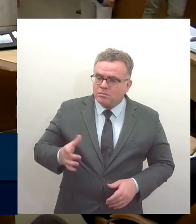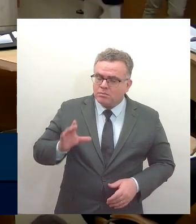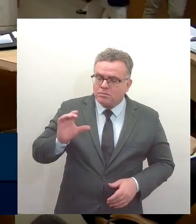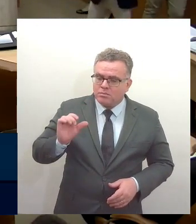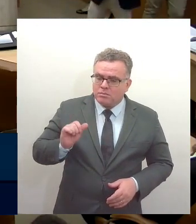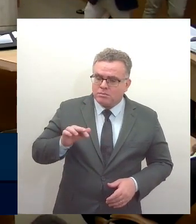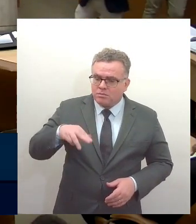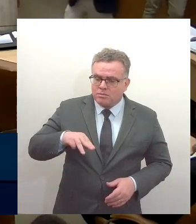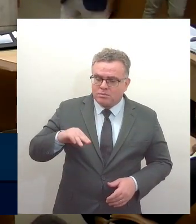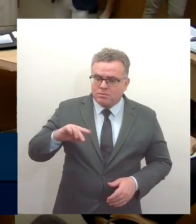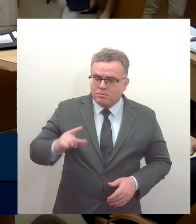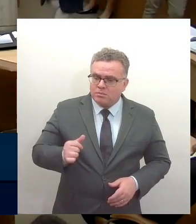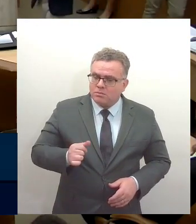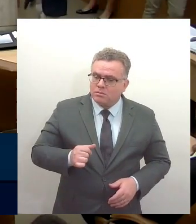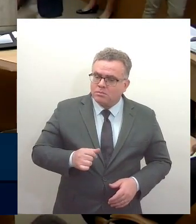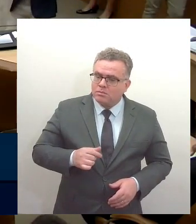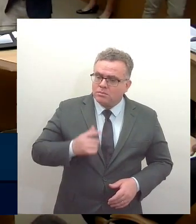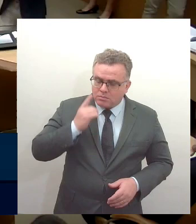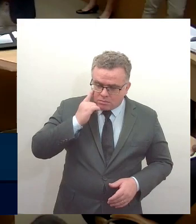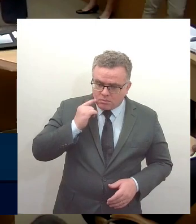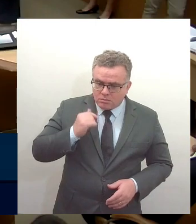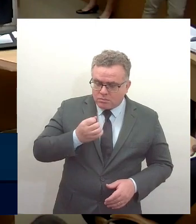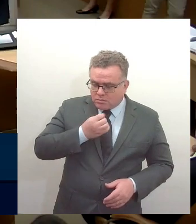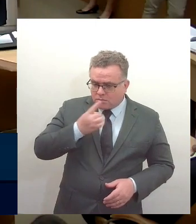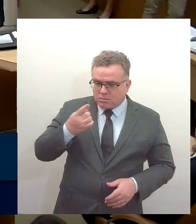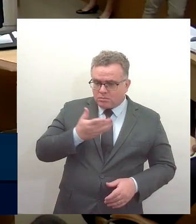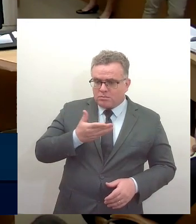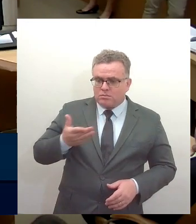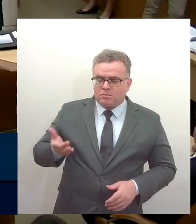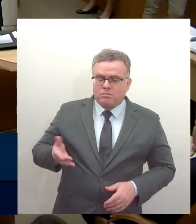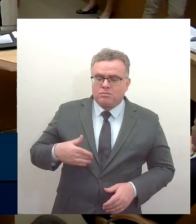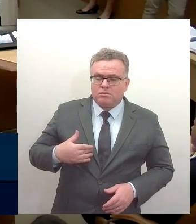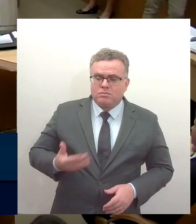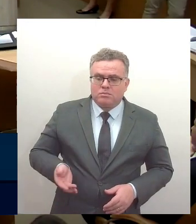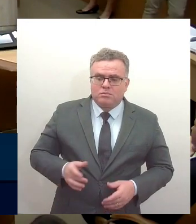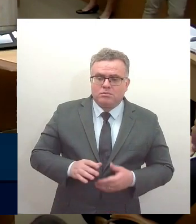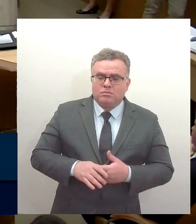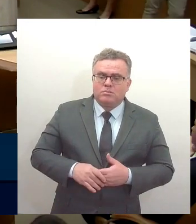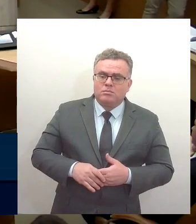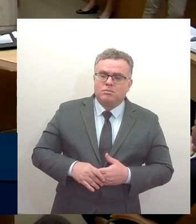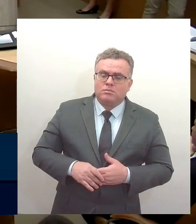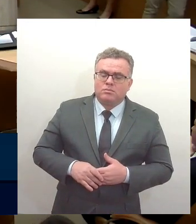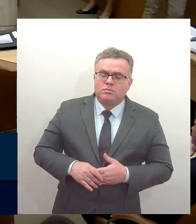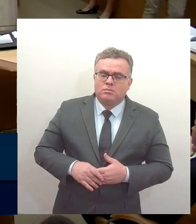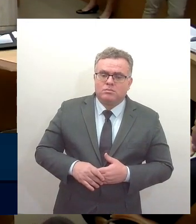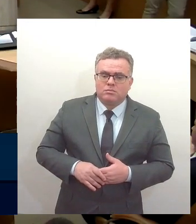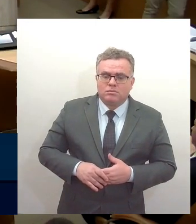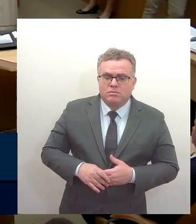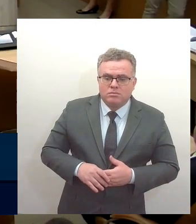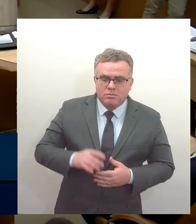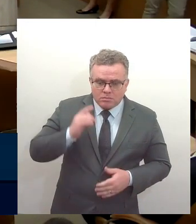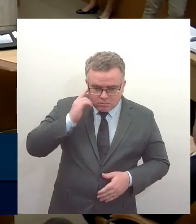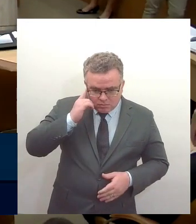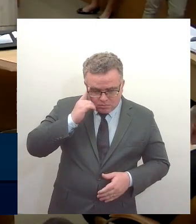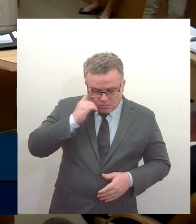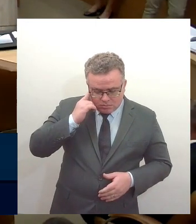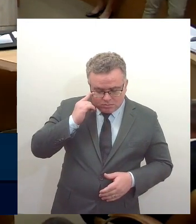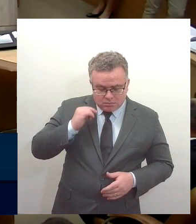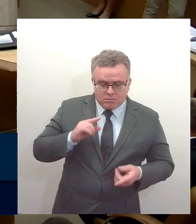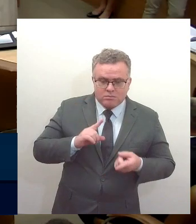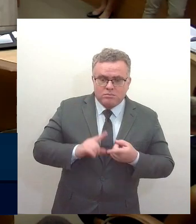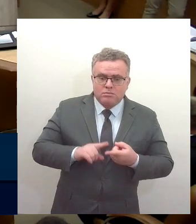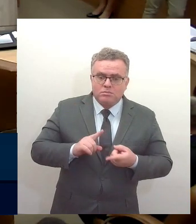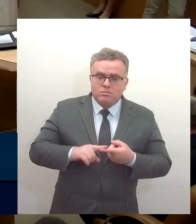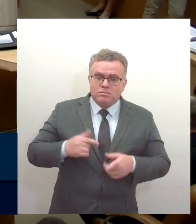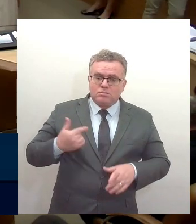Bom dia a todos. Bom dia, Luizão. Luizão, eu também estive na Orla no sábado, né? Eu